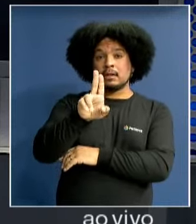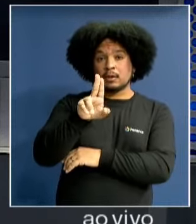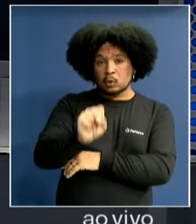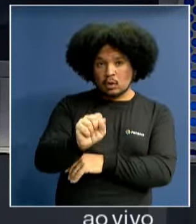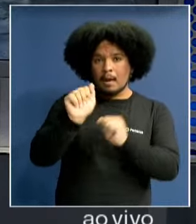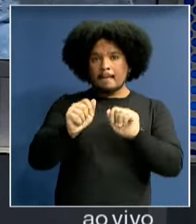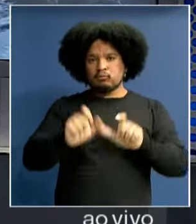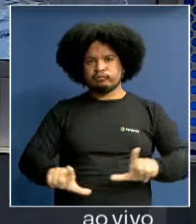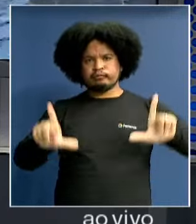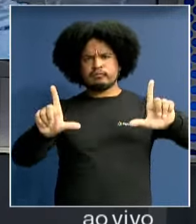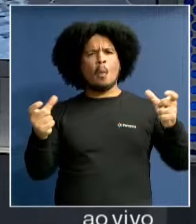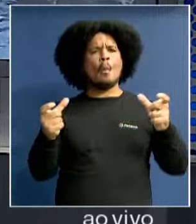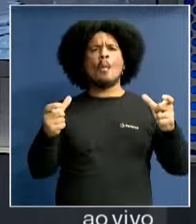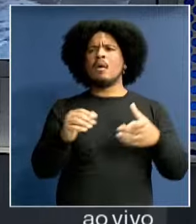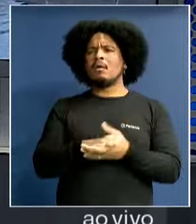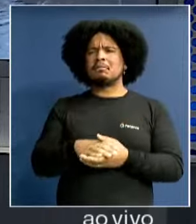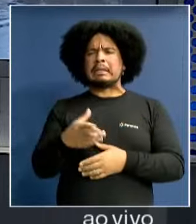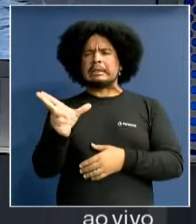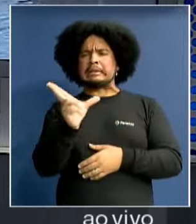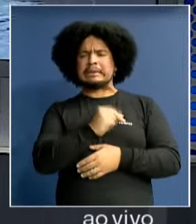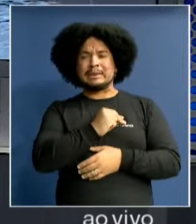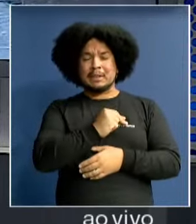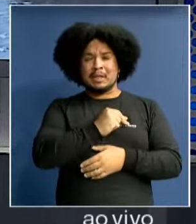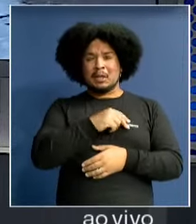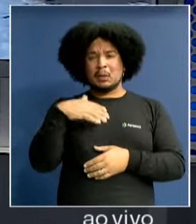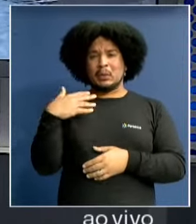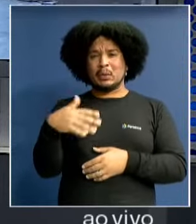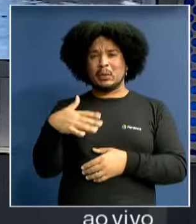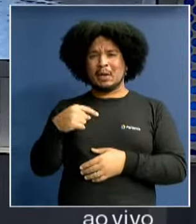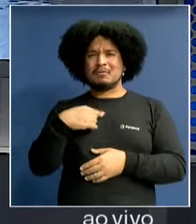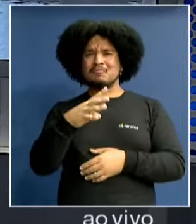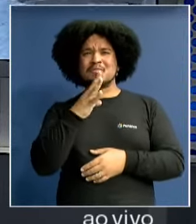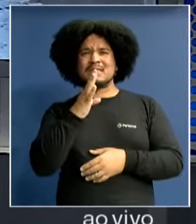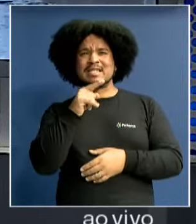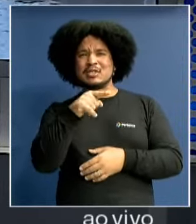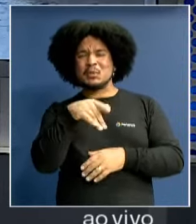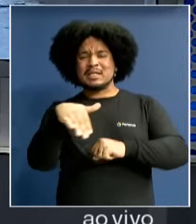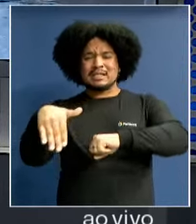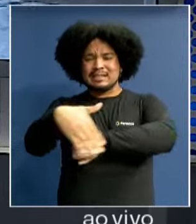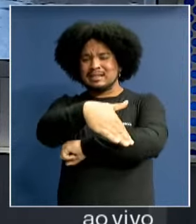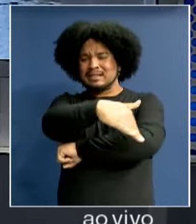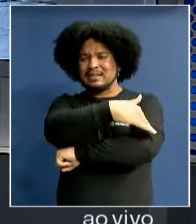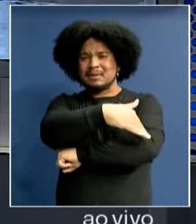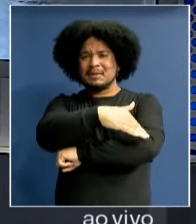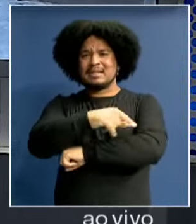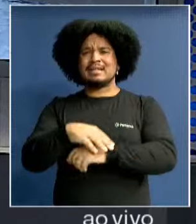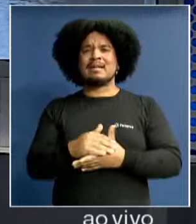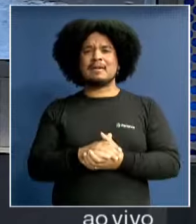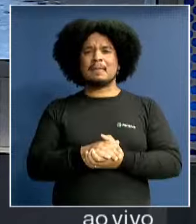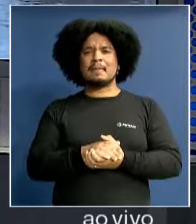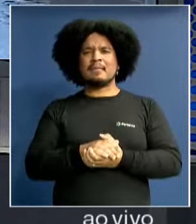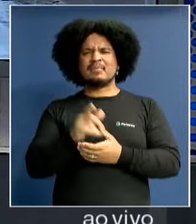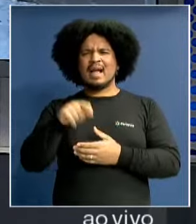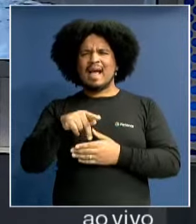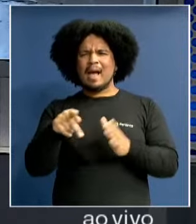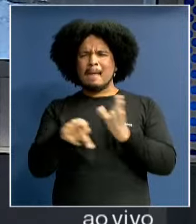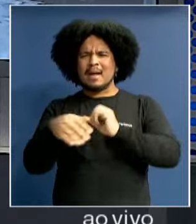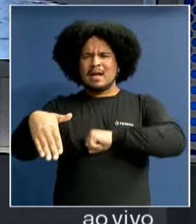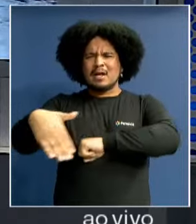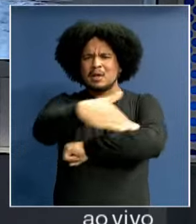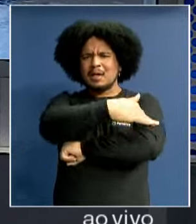telão. Cadê o Matheus aí? Meu Deus. Eu conheço essa esquina aí, hein? Não é a esquina da comunicação,